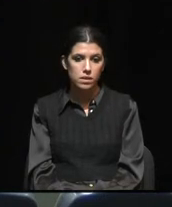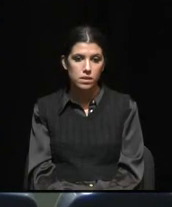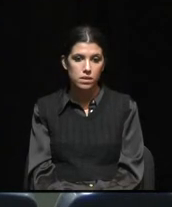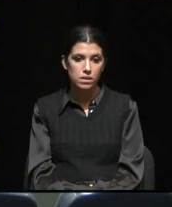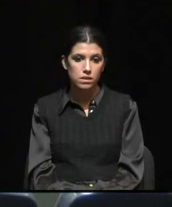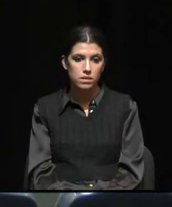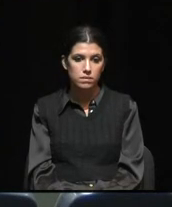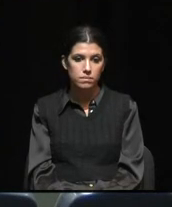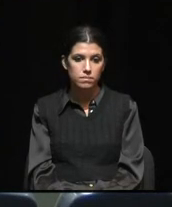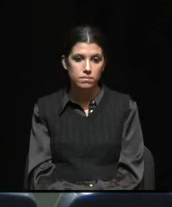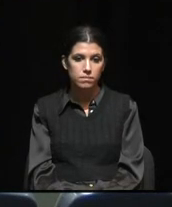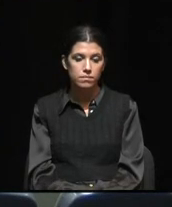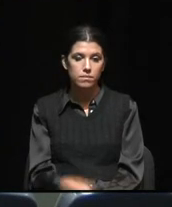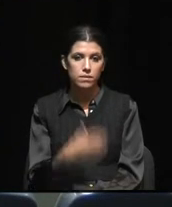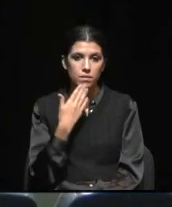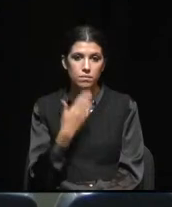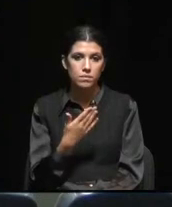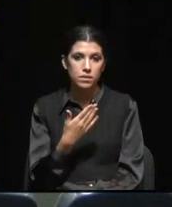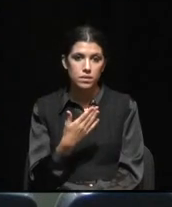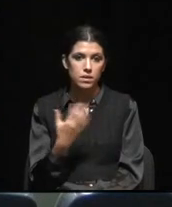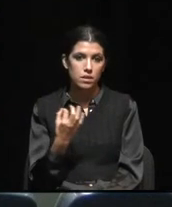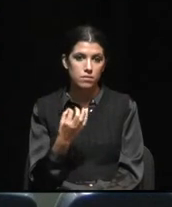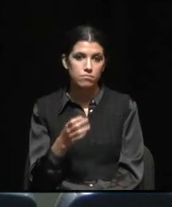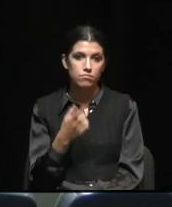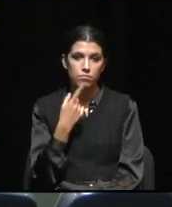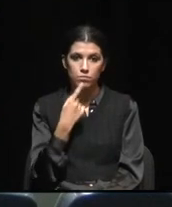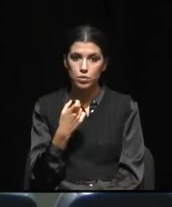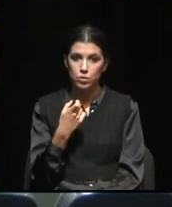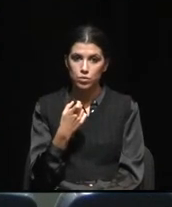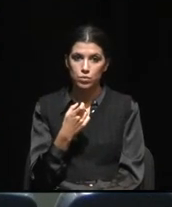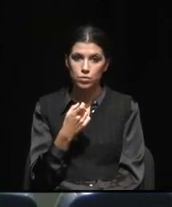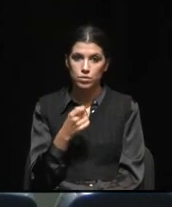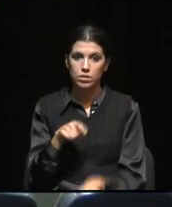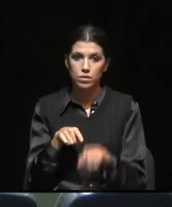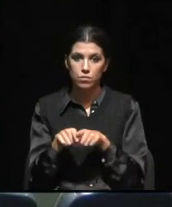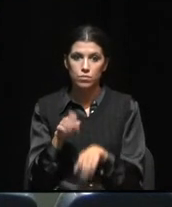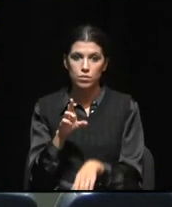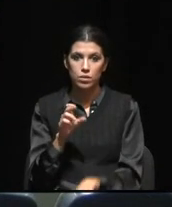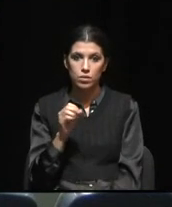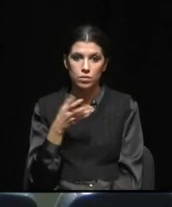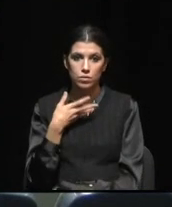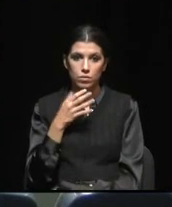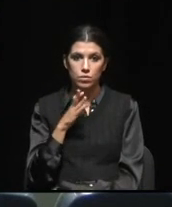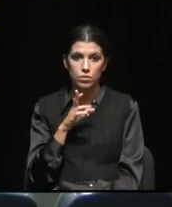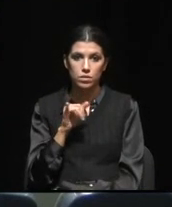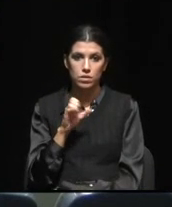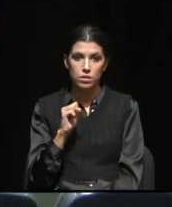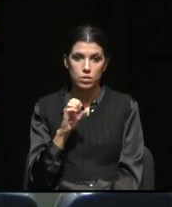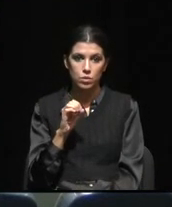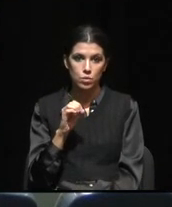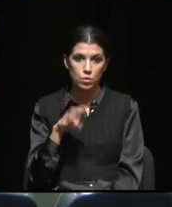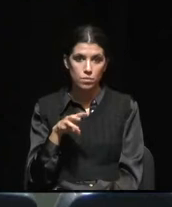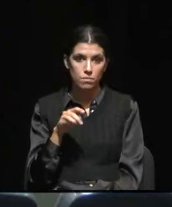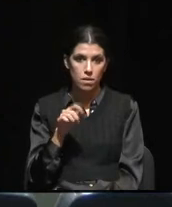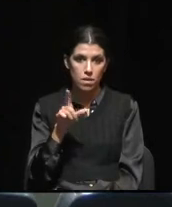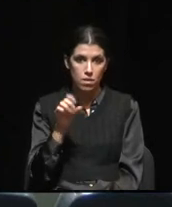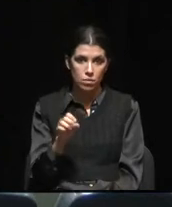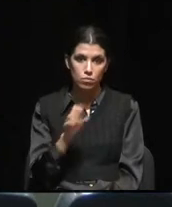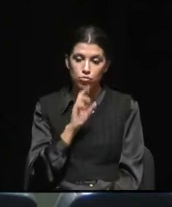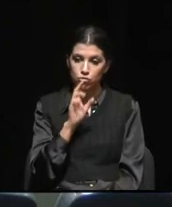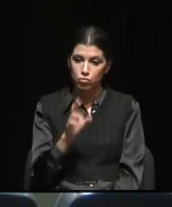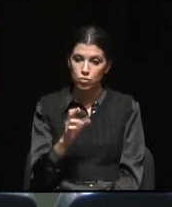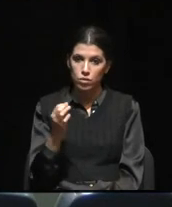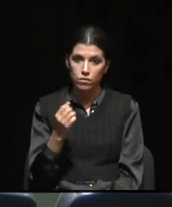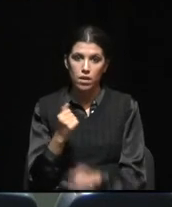Liberal muito obrigada queria apenas responder à pergunta do deputado Rodrigo Mel Gonçalves e de facto a